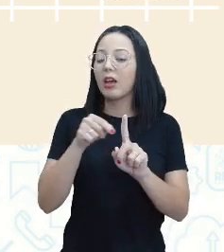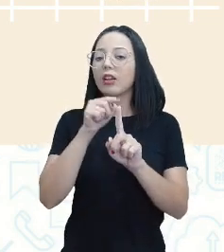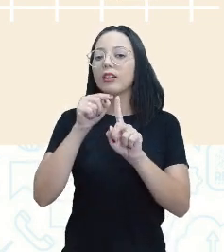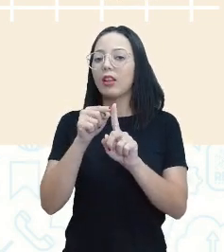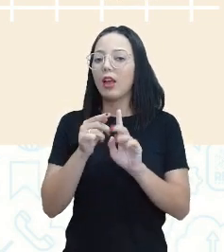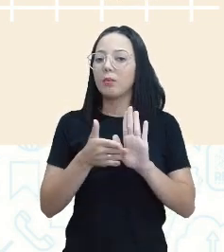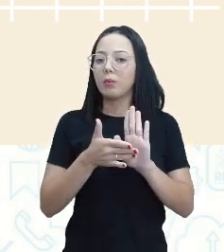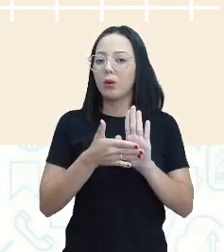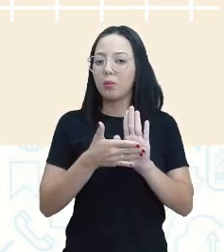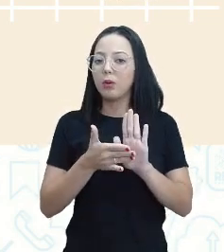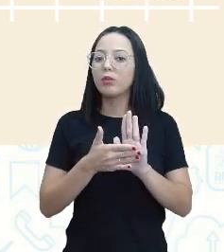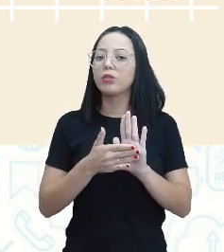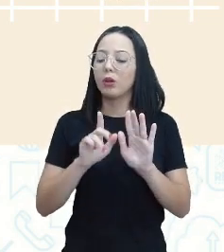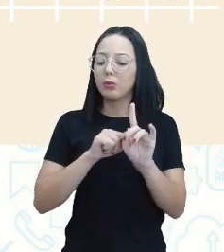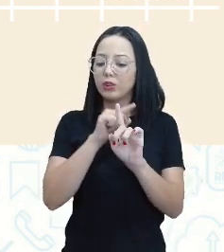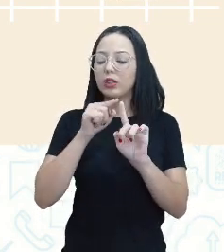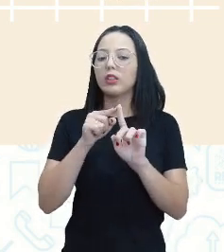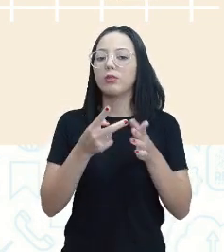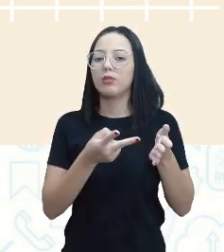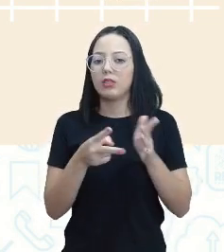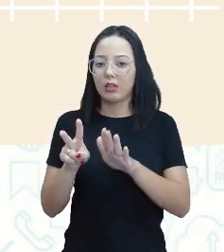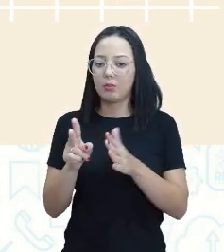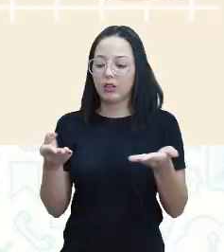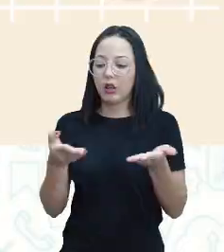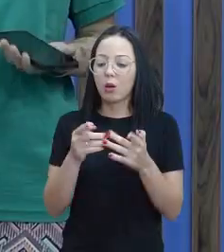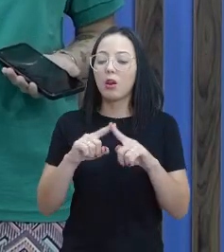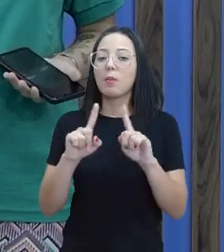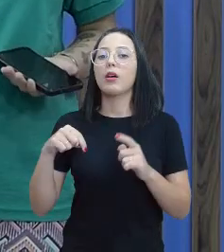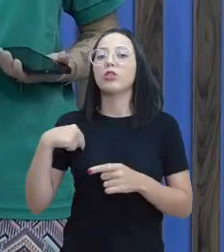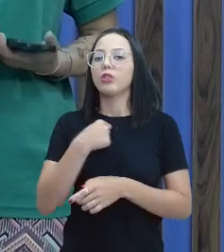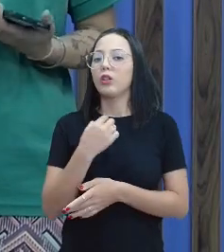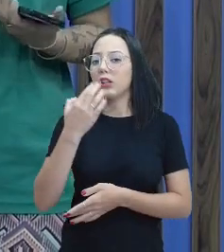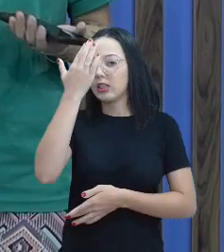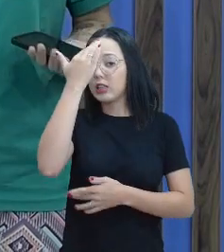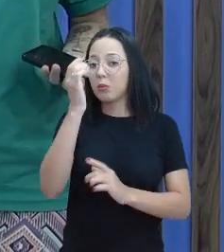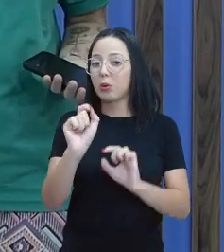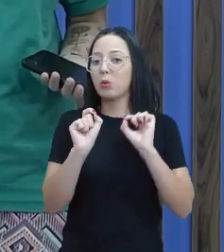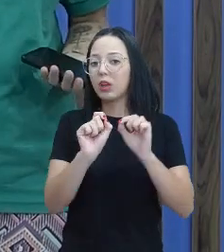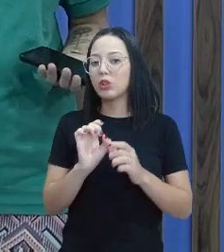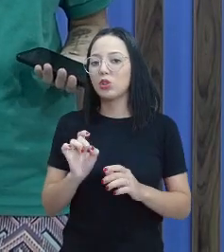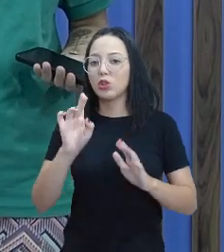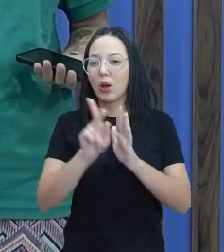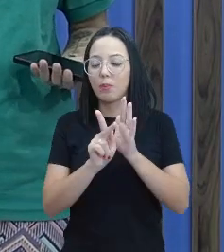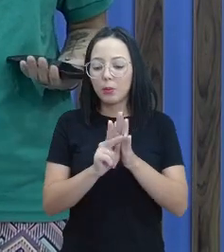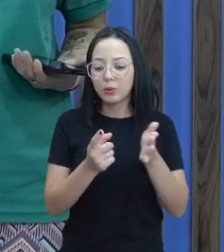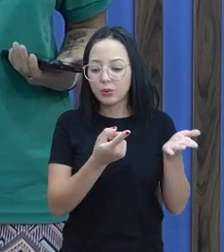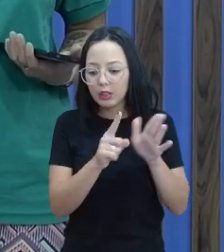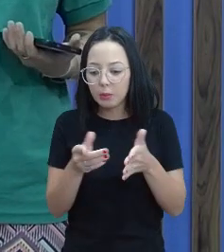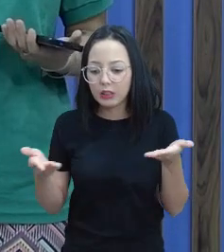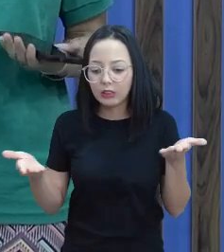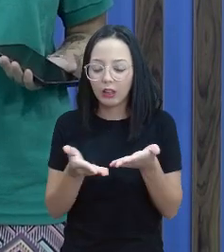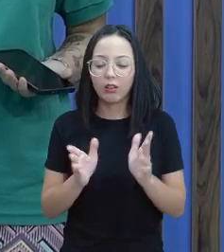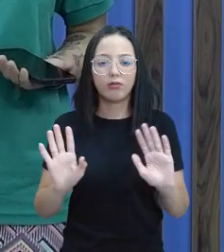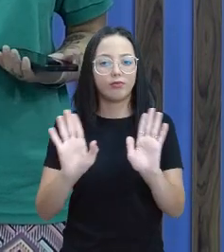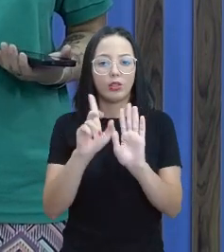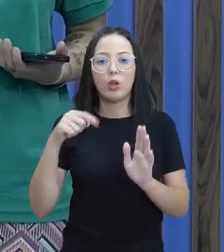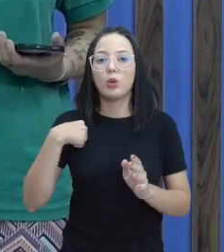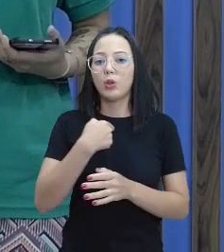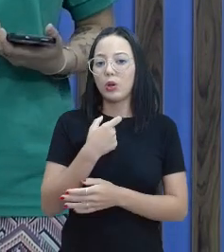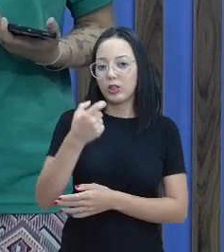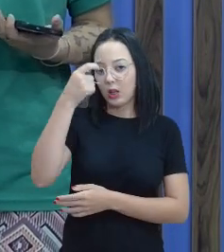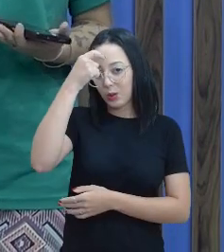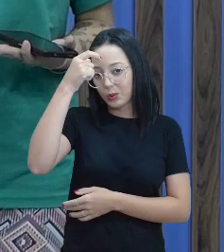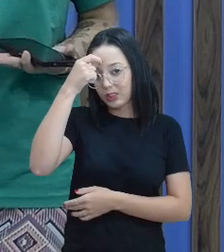Essa é a proposta, a finalidade dessa semana. Mas a gente sabe que não só vai ficar nessa semana, né? Nossa consciência